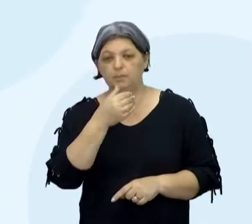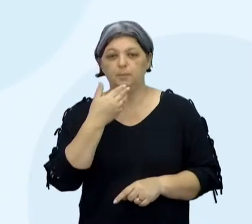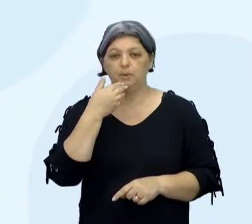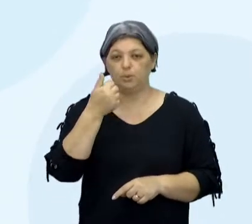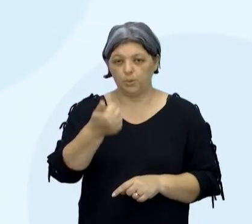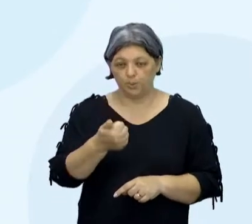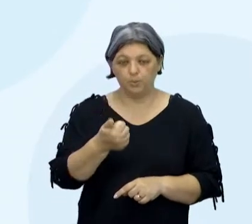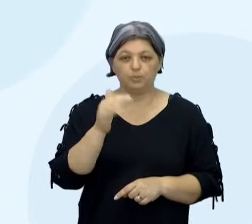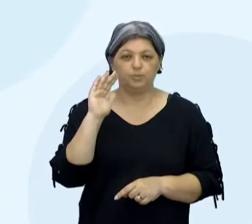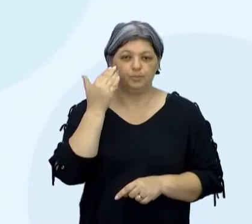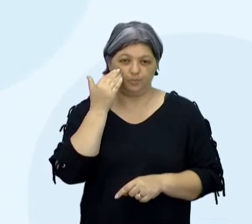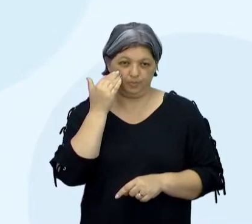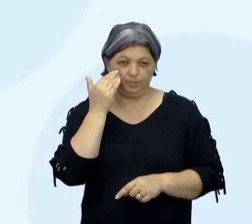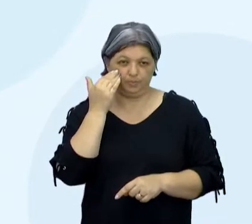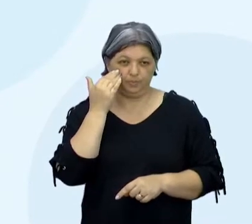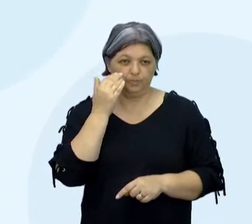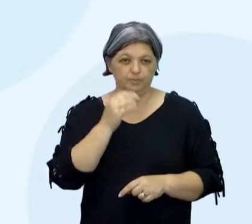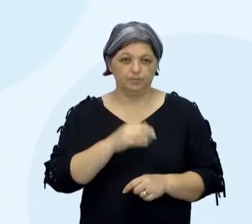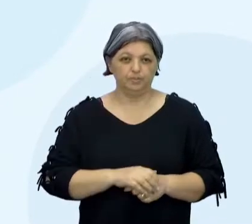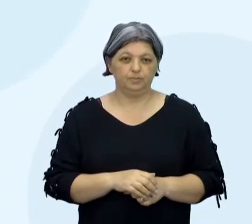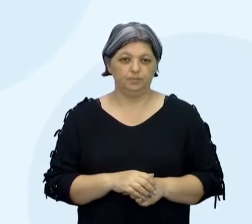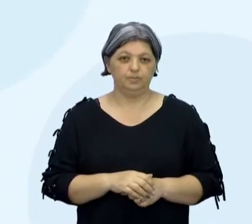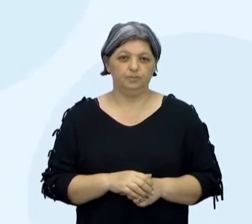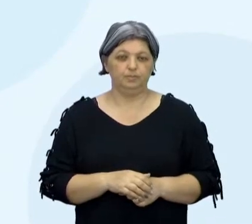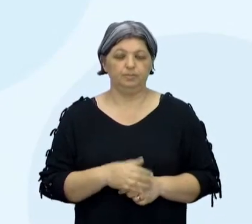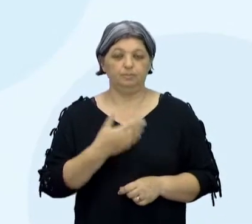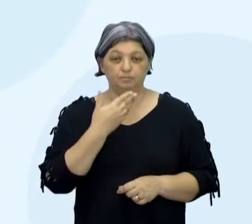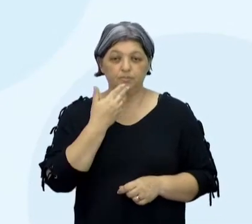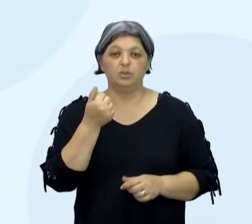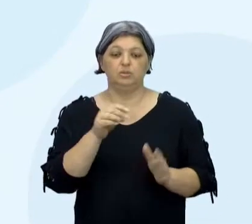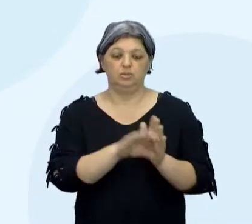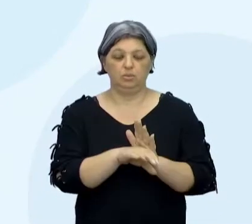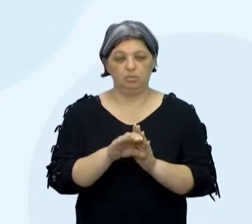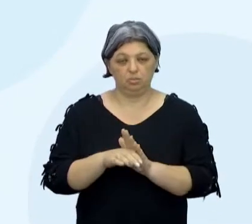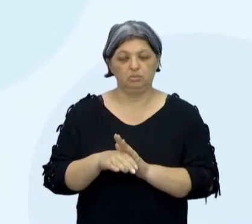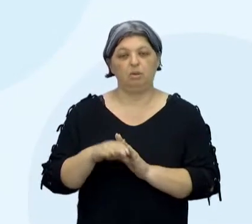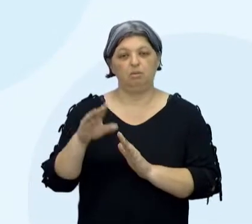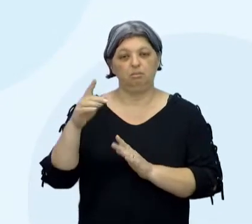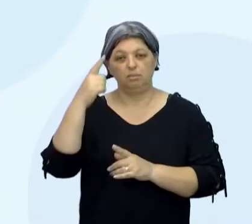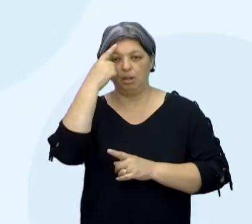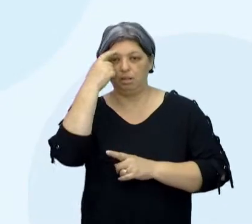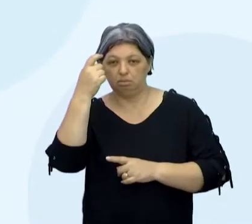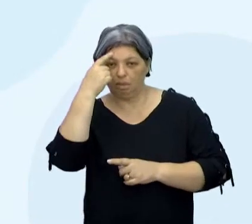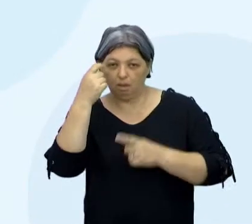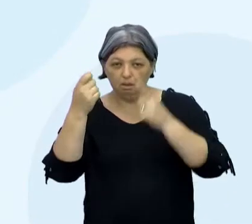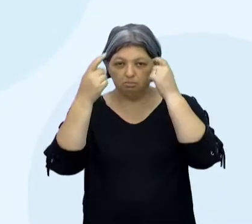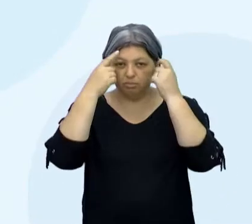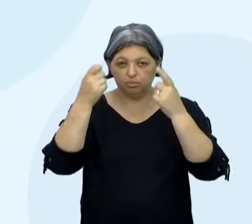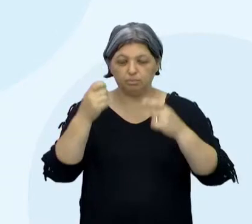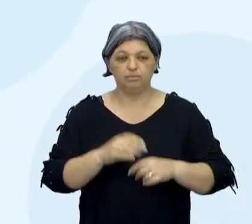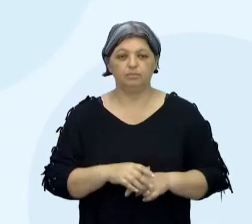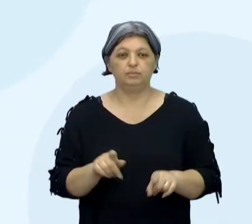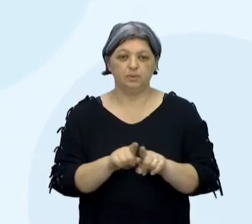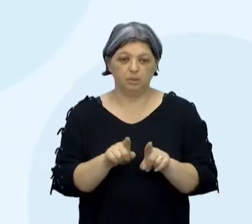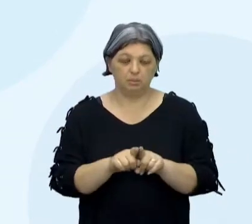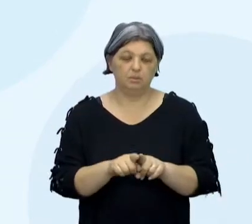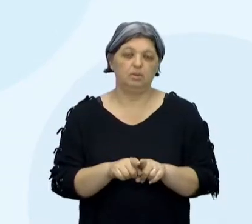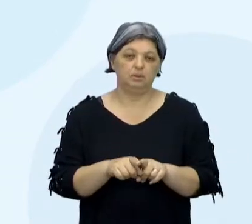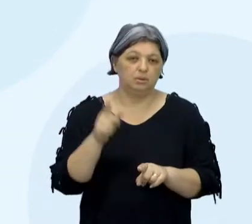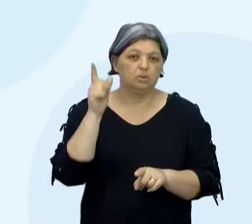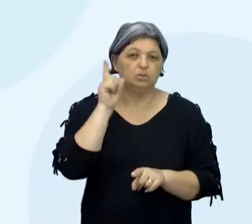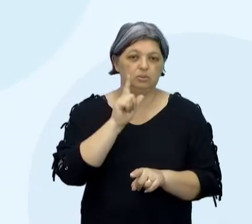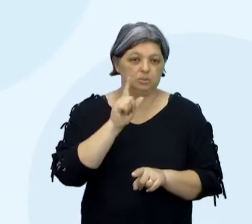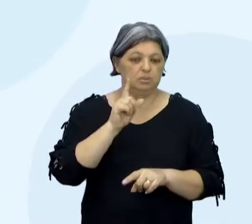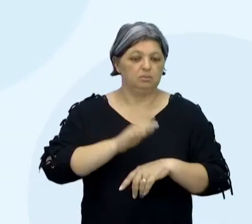a prender na verdade melhor esses conceitos essas ideias e poder botar isso em prática